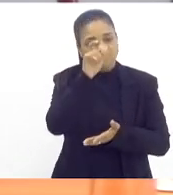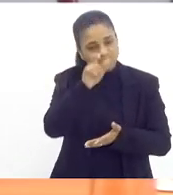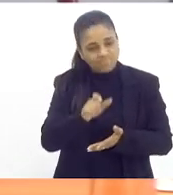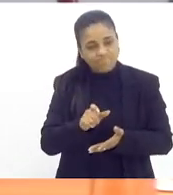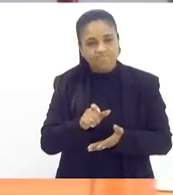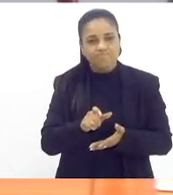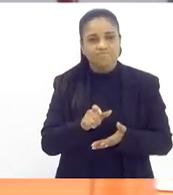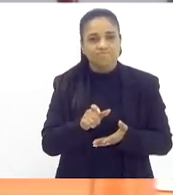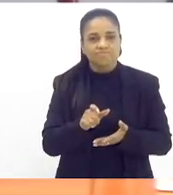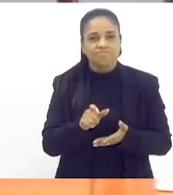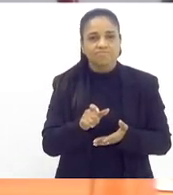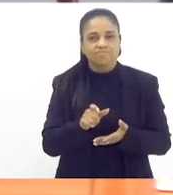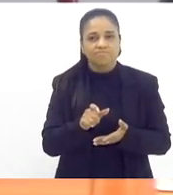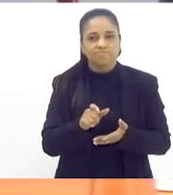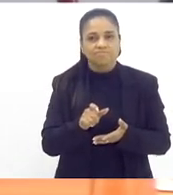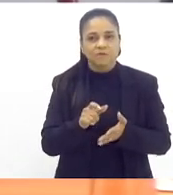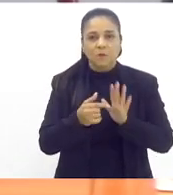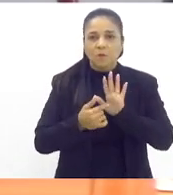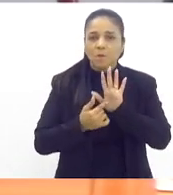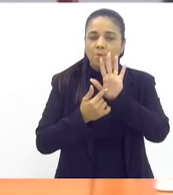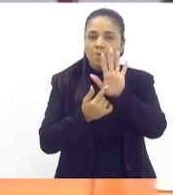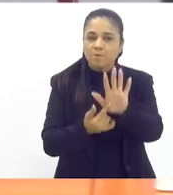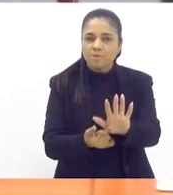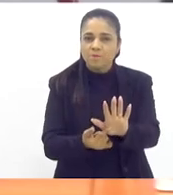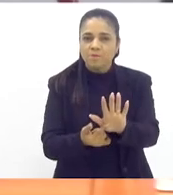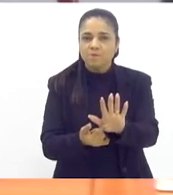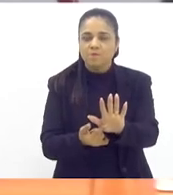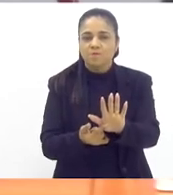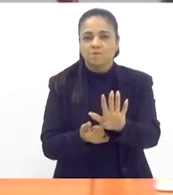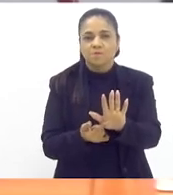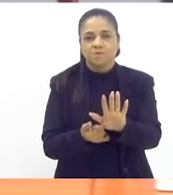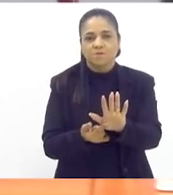fazer uma apresentação